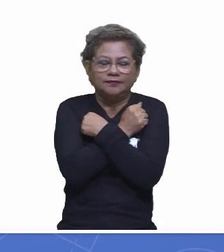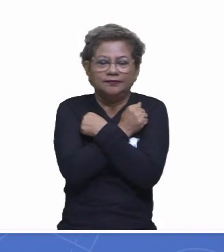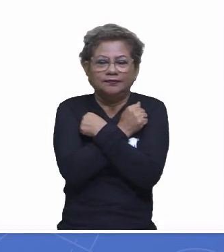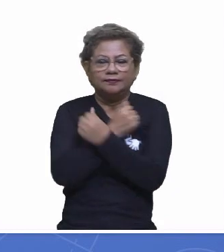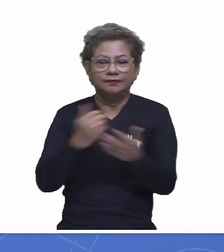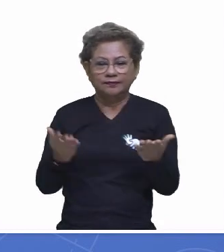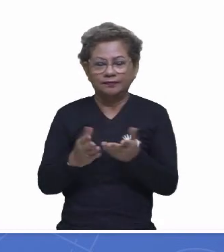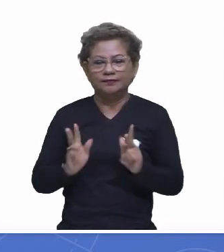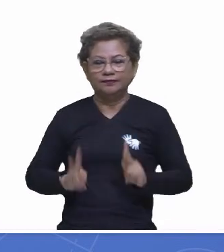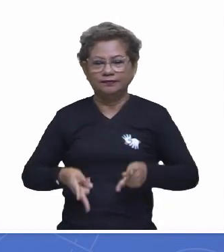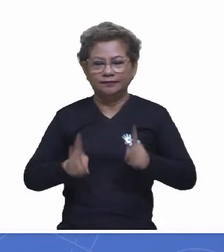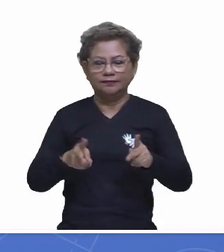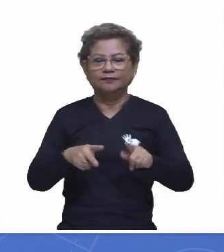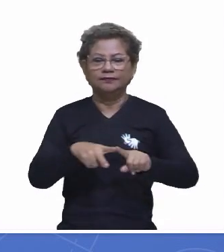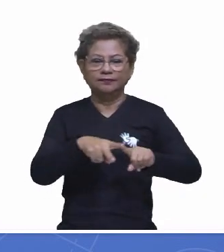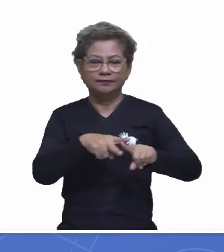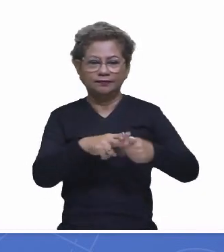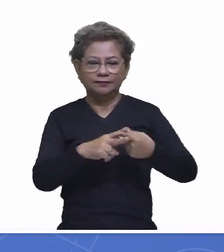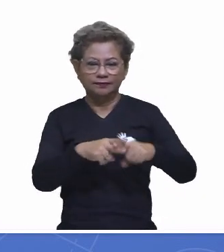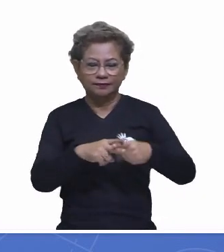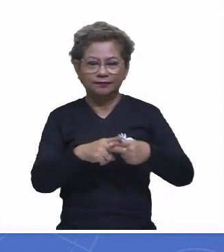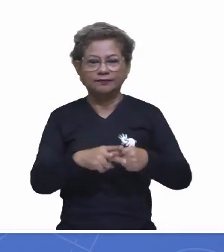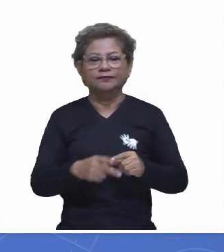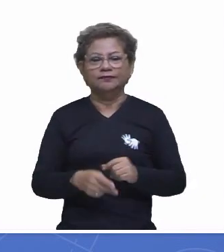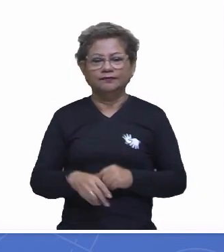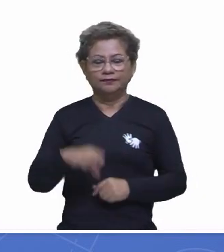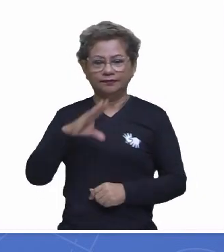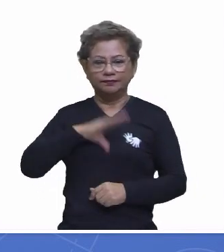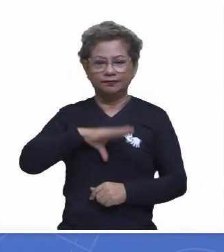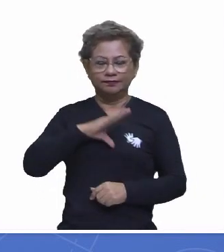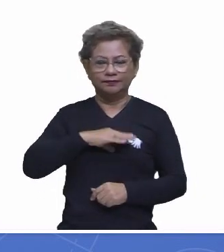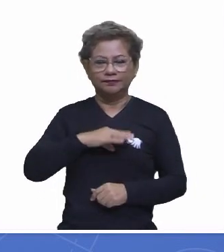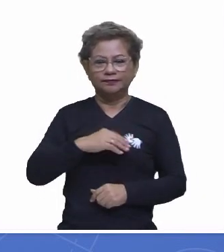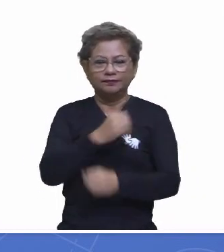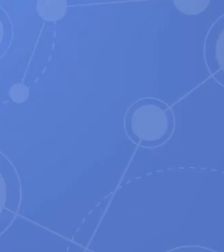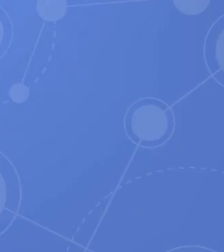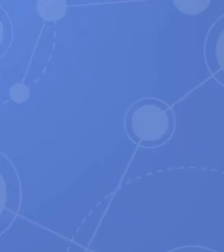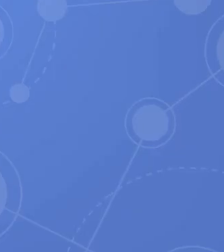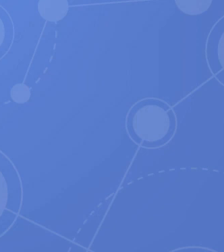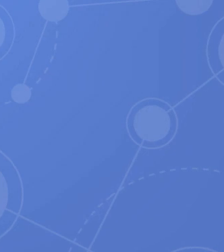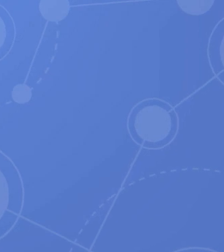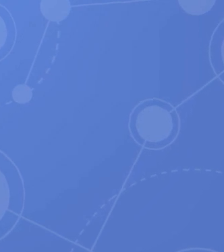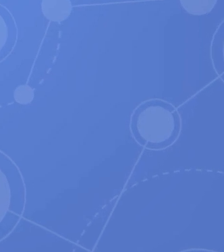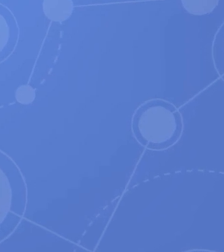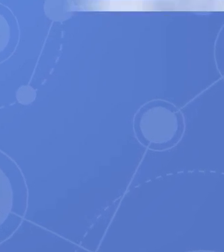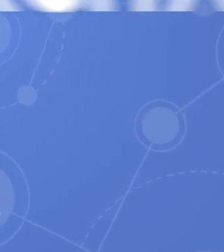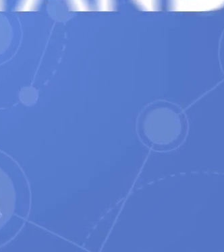aí com a correção do exercitando, só que de língua portuguesa. Um abraço, bye bye!